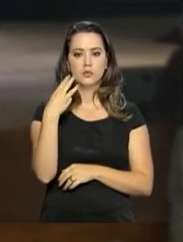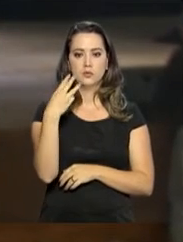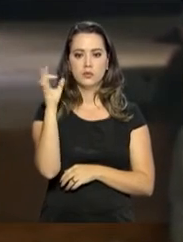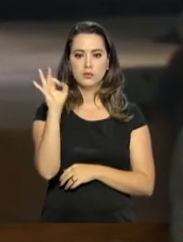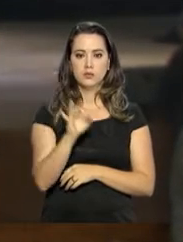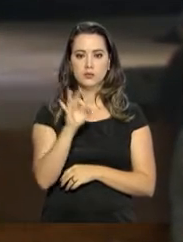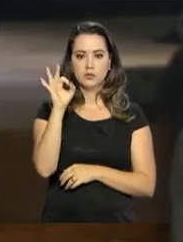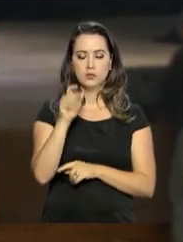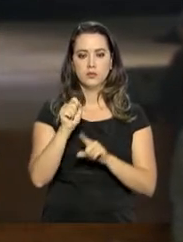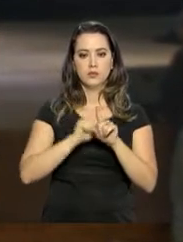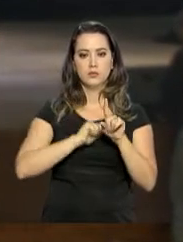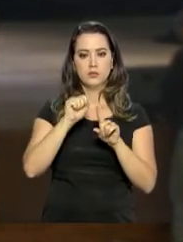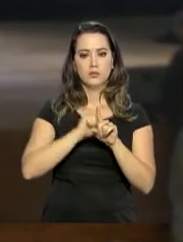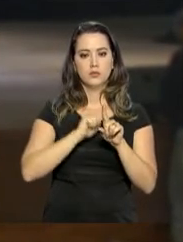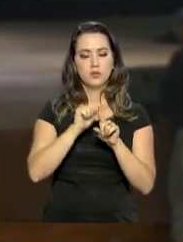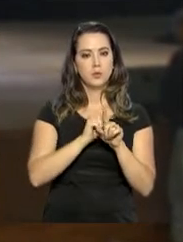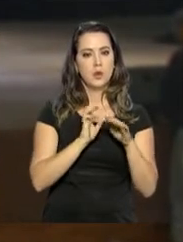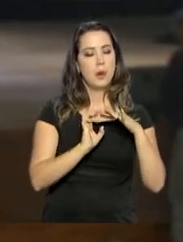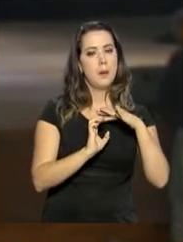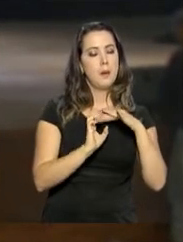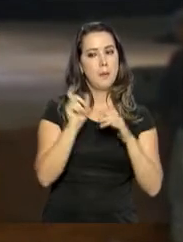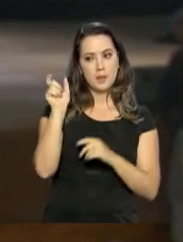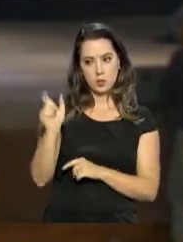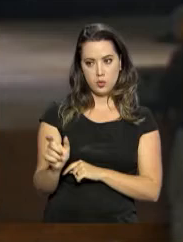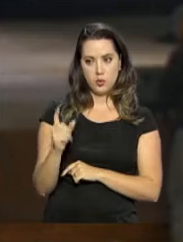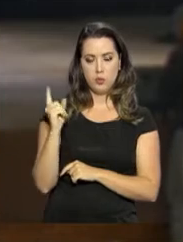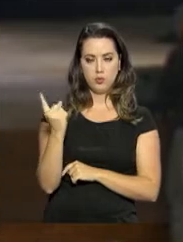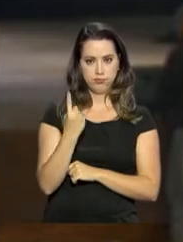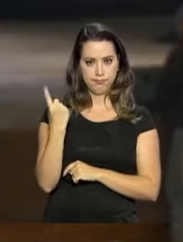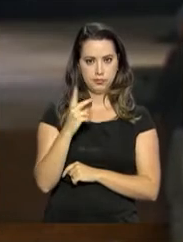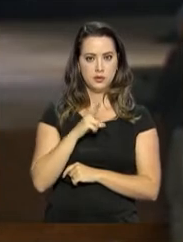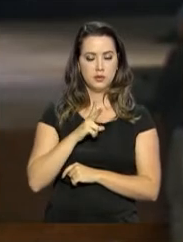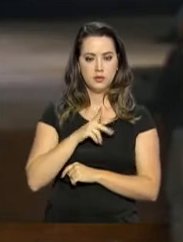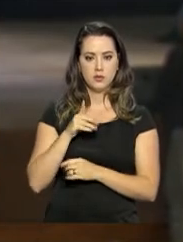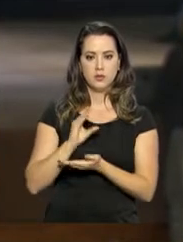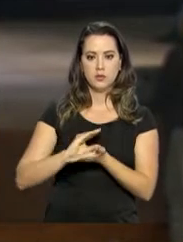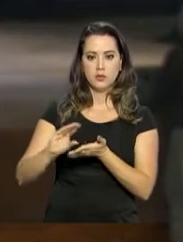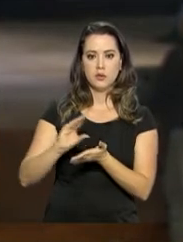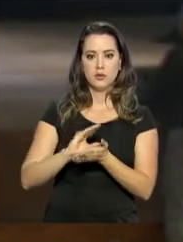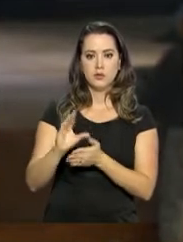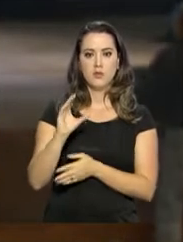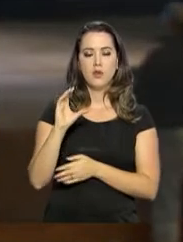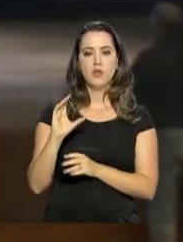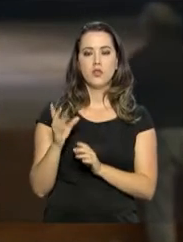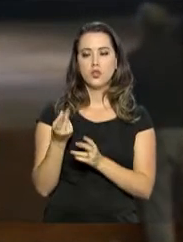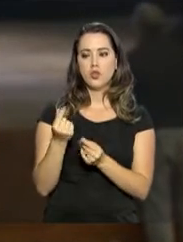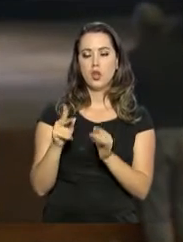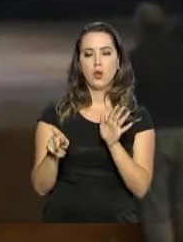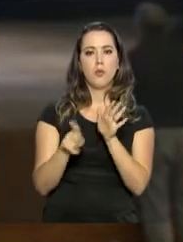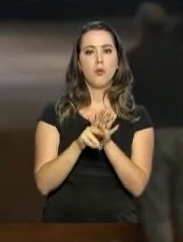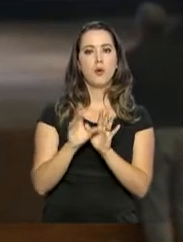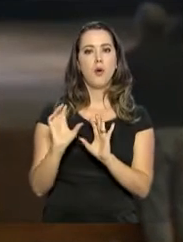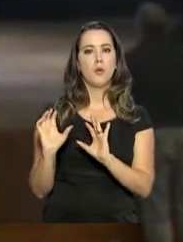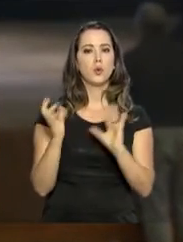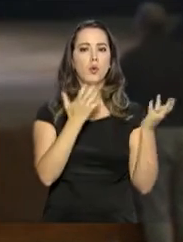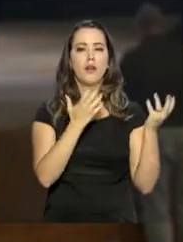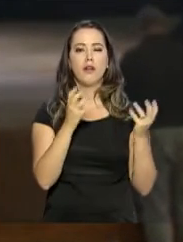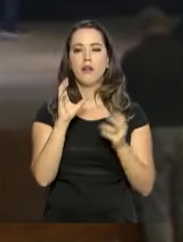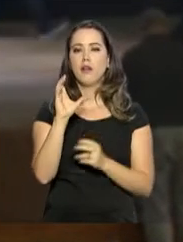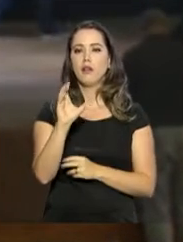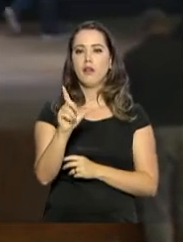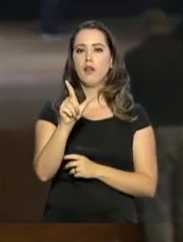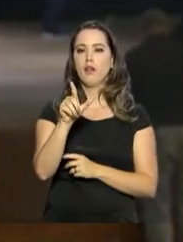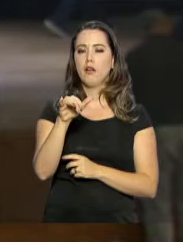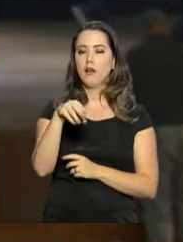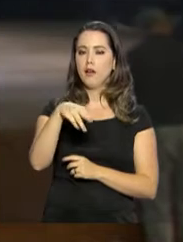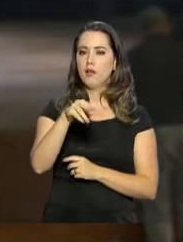% ao mês. Já para a pessoa física, estão disponíveis recursos do Fundo do Clima, que foi criado há 10 anos para apoiar